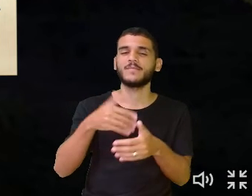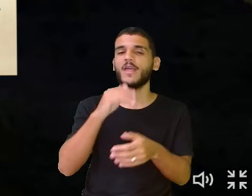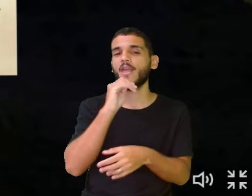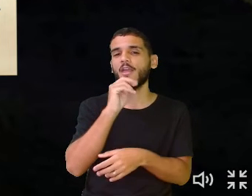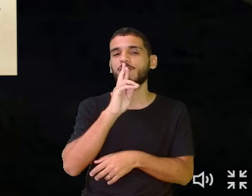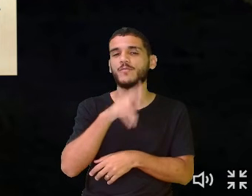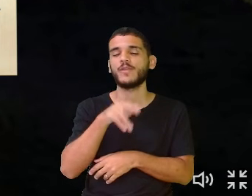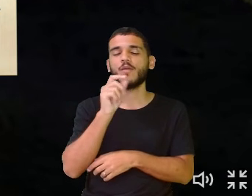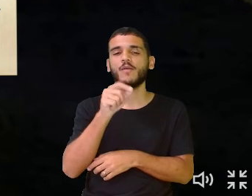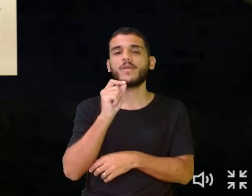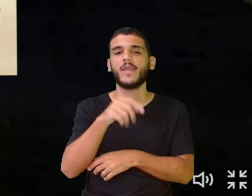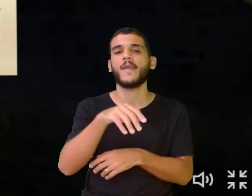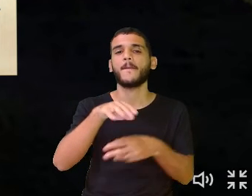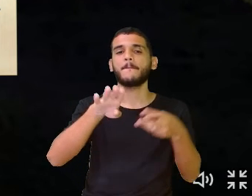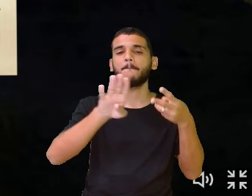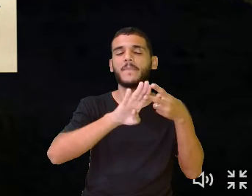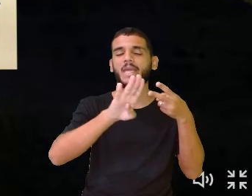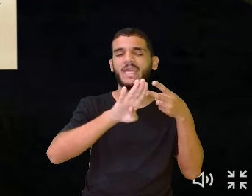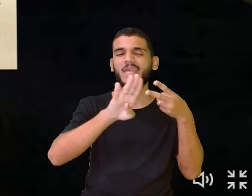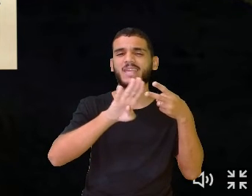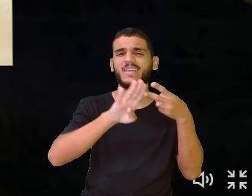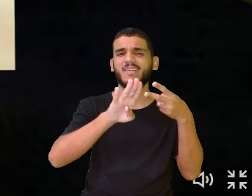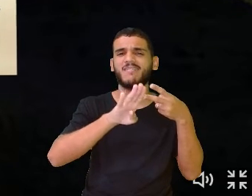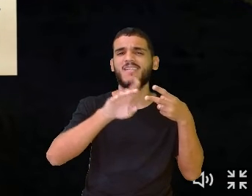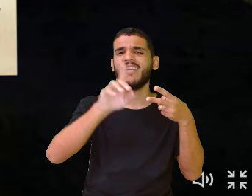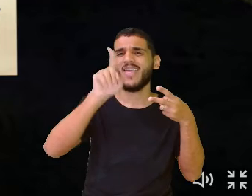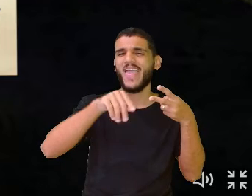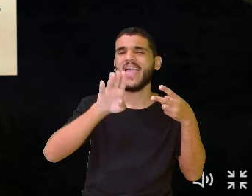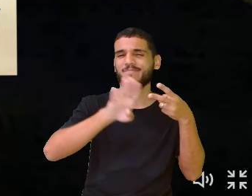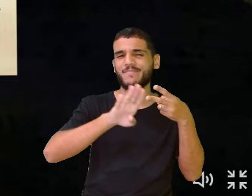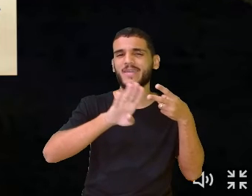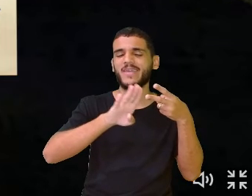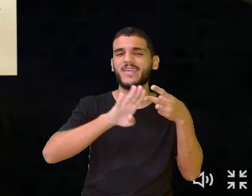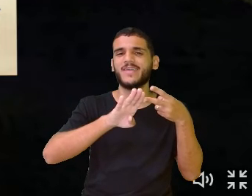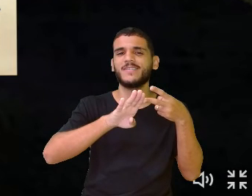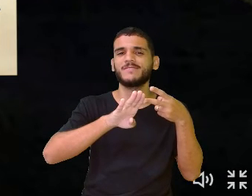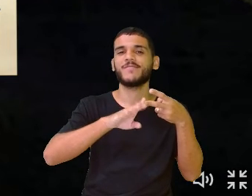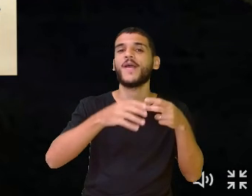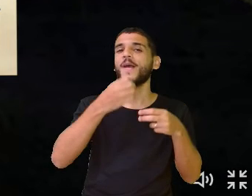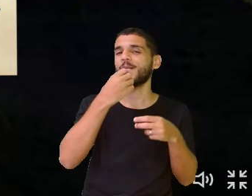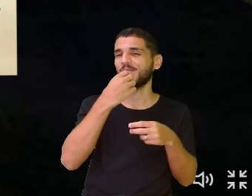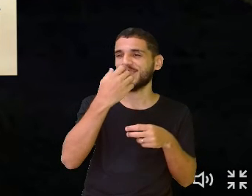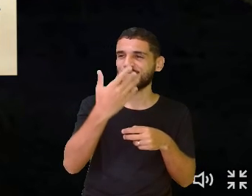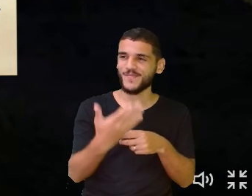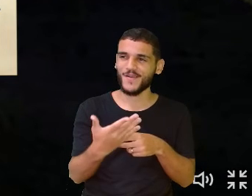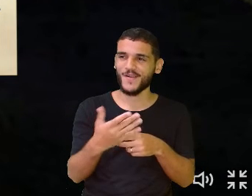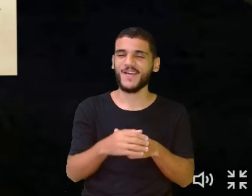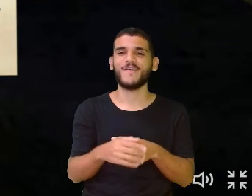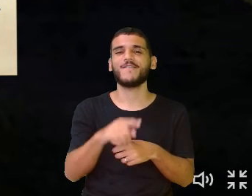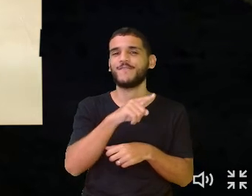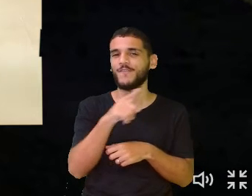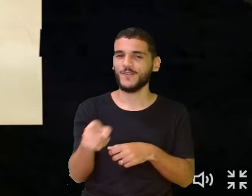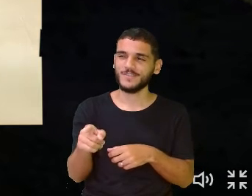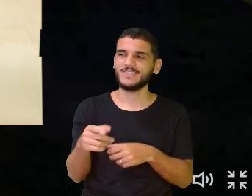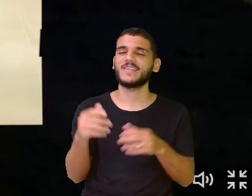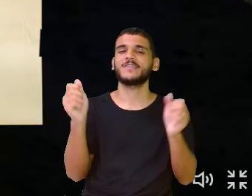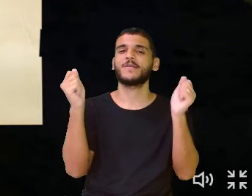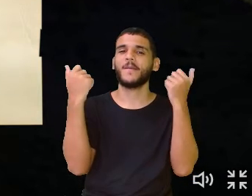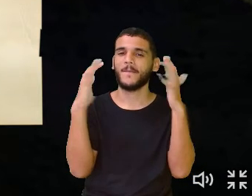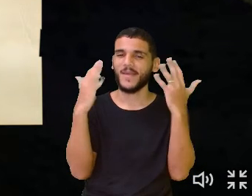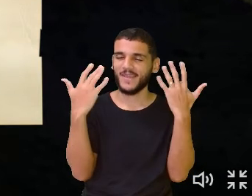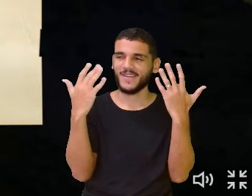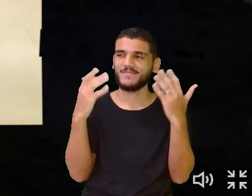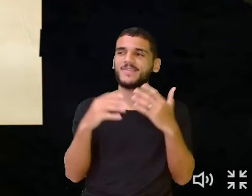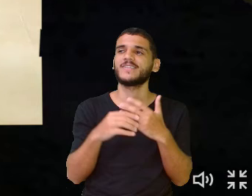Isabel, todo mundo colocou B. E aí, será que é a letra B? Muito bem, estão craques em reportagem,